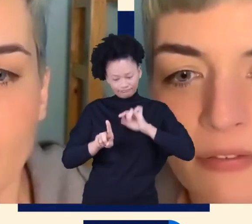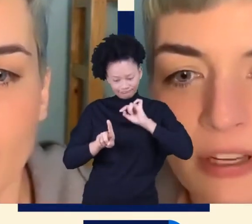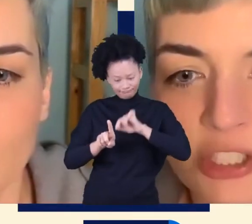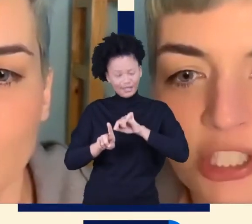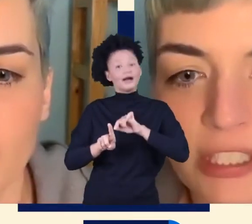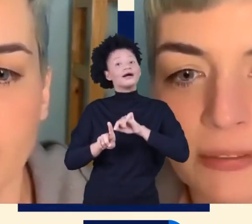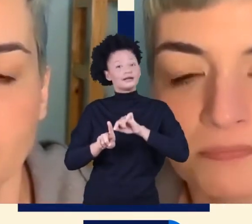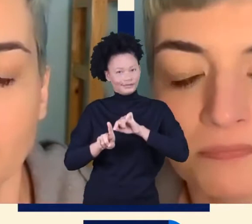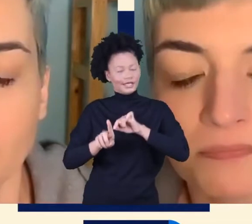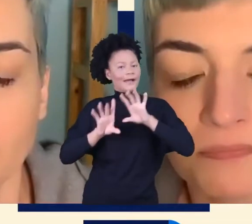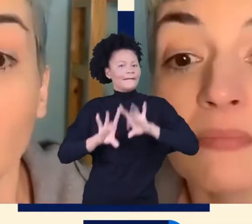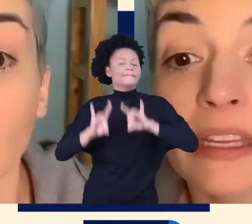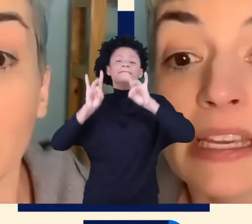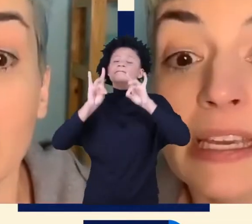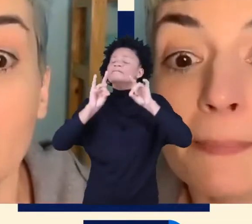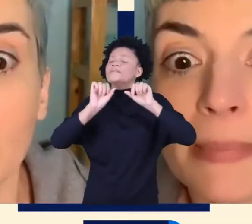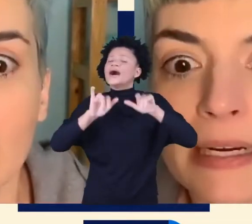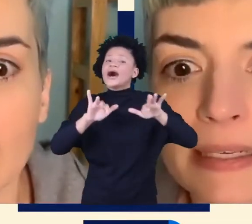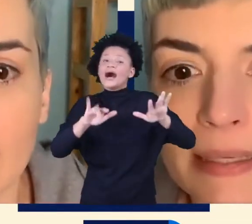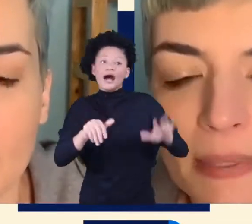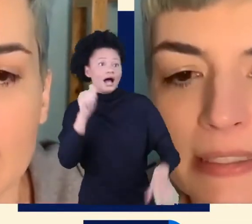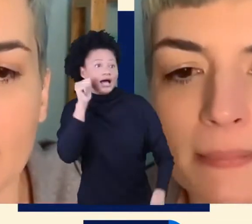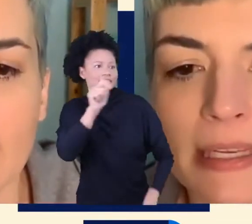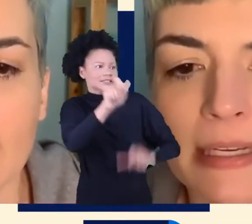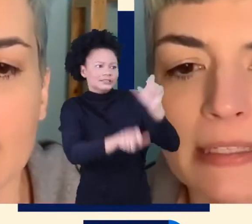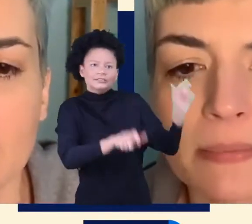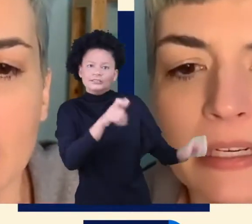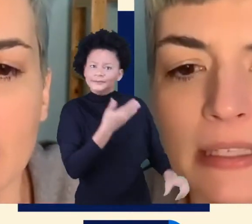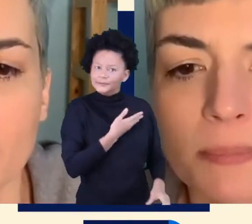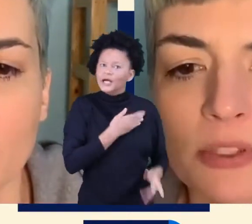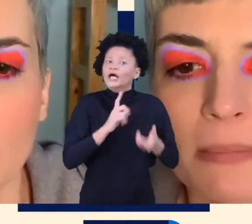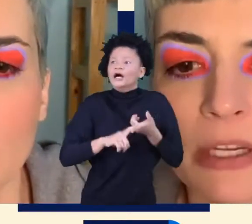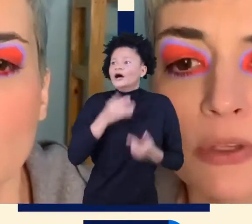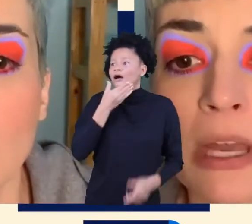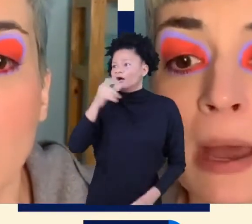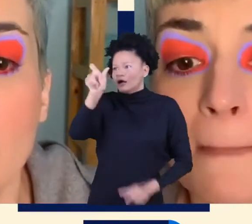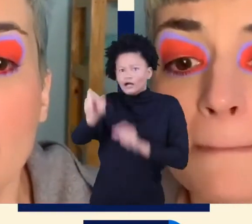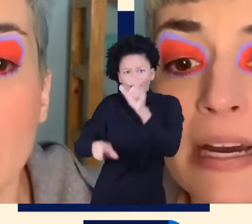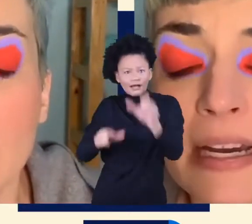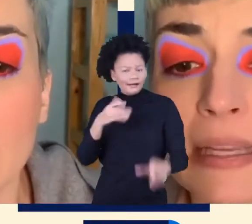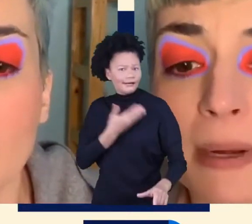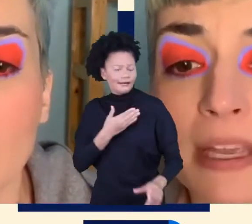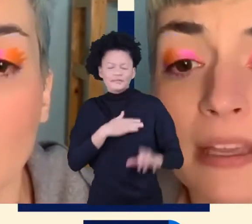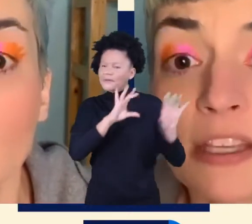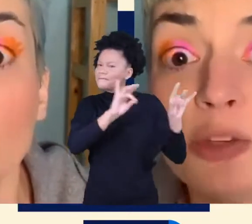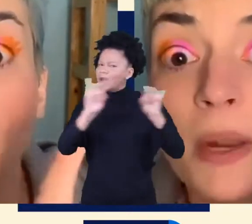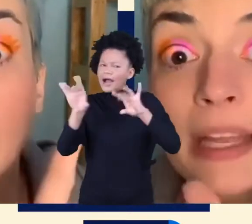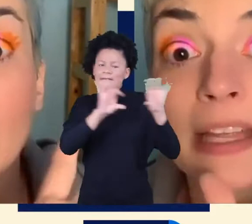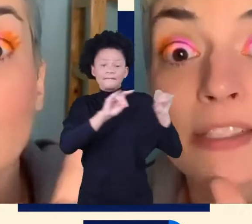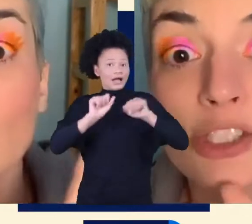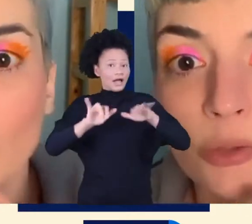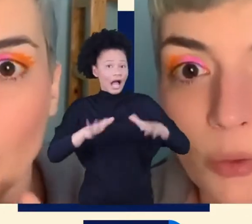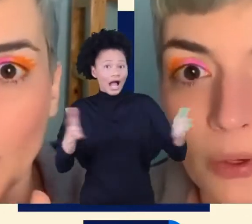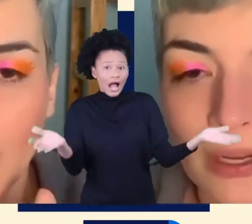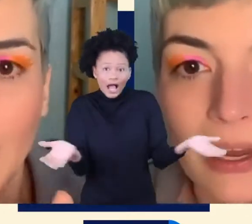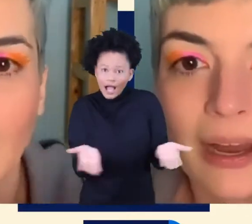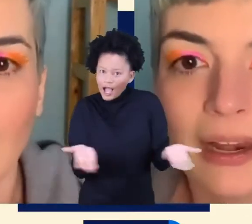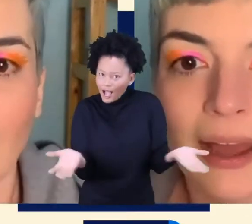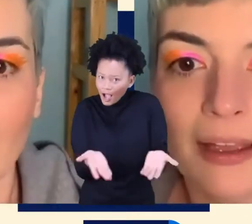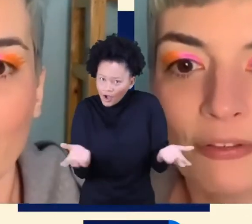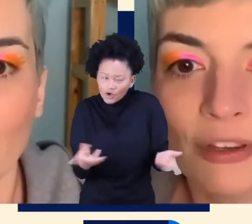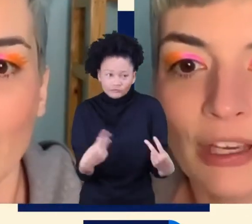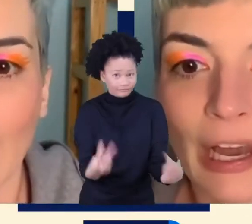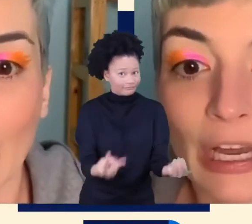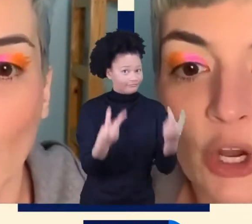Aperta nessa flechinha e manda pras amigas, manda pros amigos, manda pra quem... Isso pra quem tá assistindo